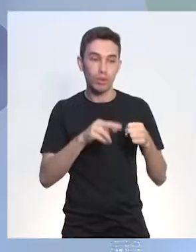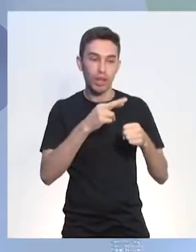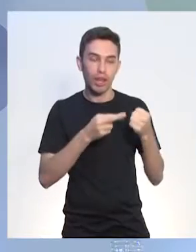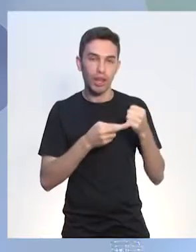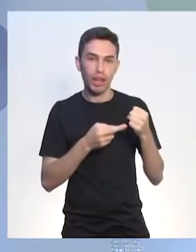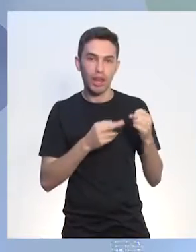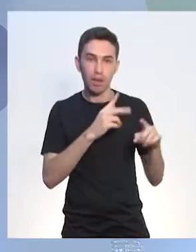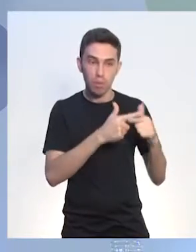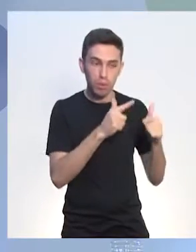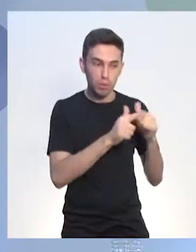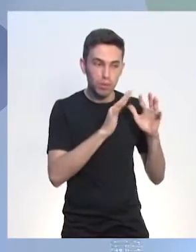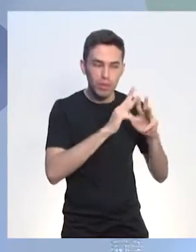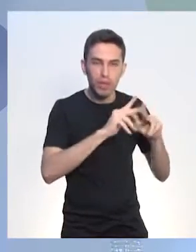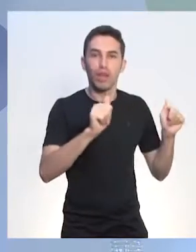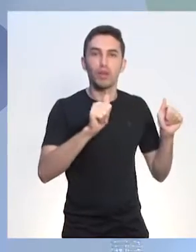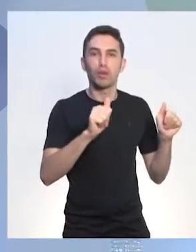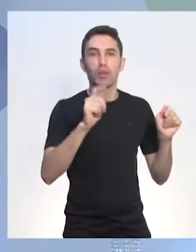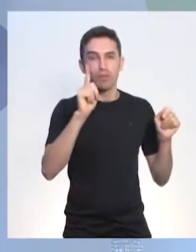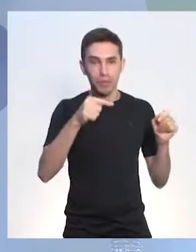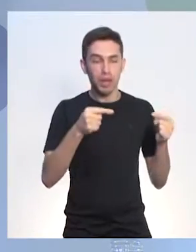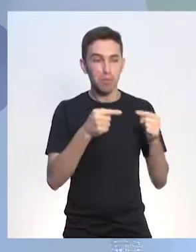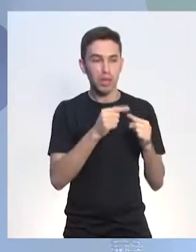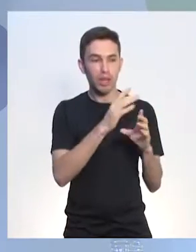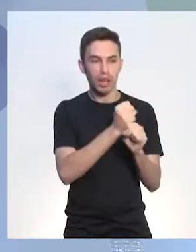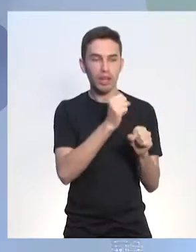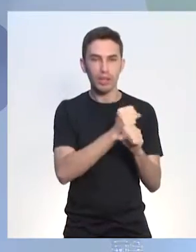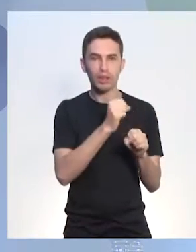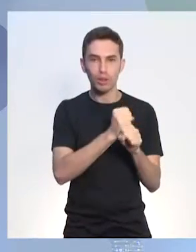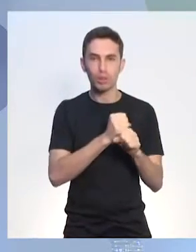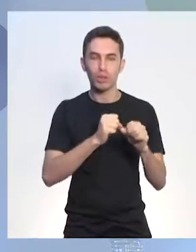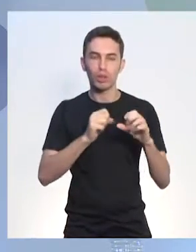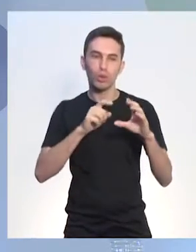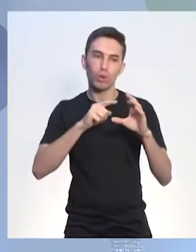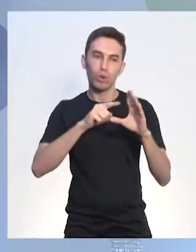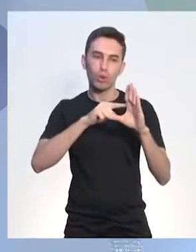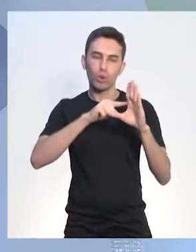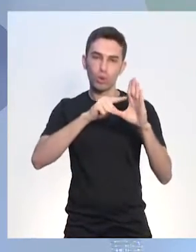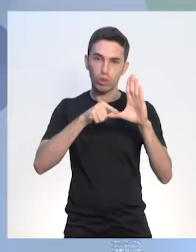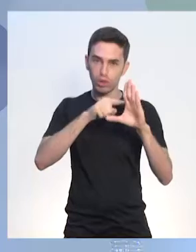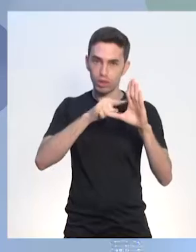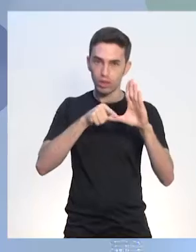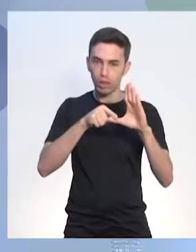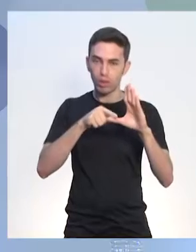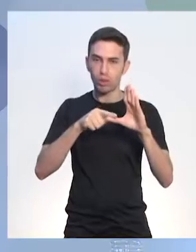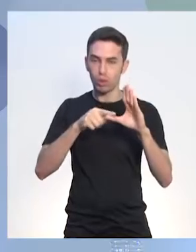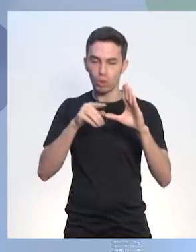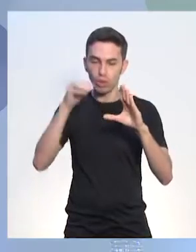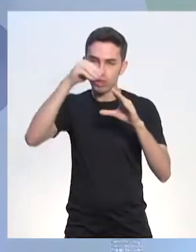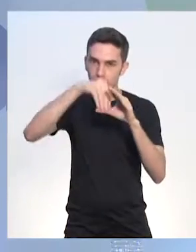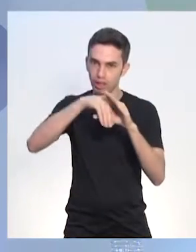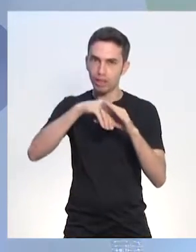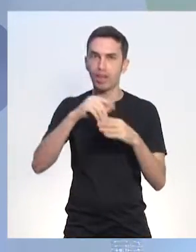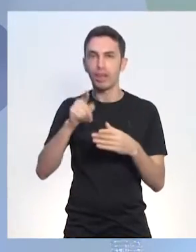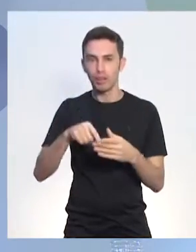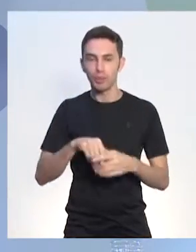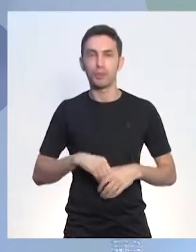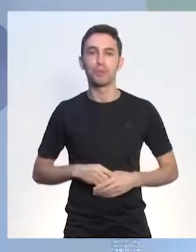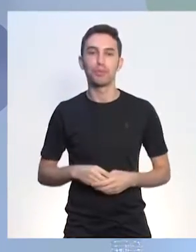problemas sobre a soma das medidas dos ângulos internos de um triângulo. Então, será uma atividade